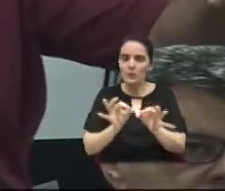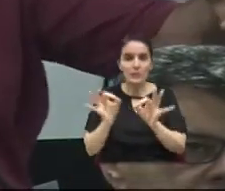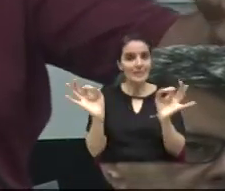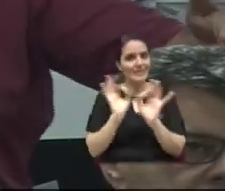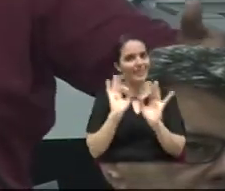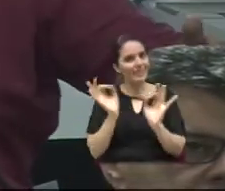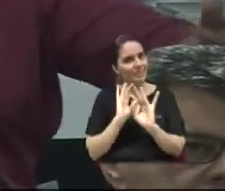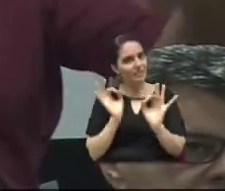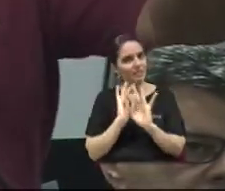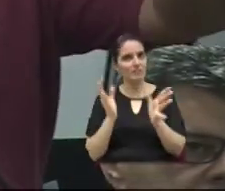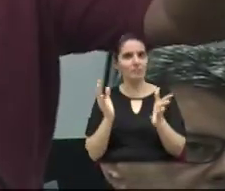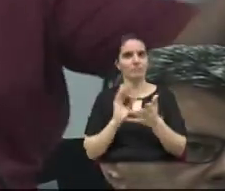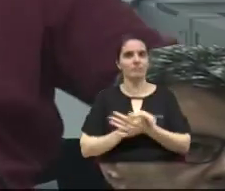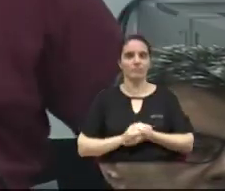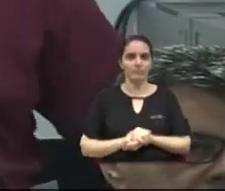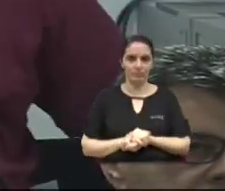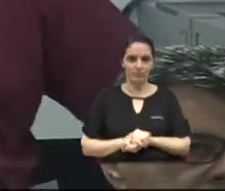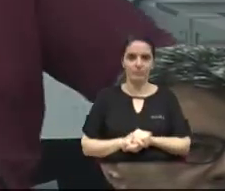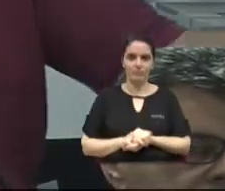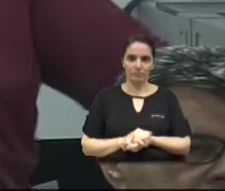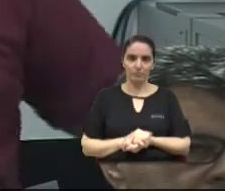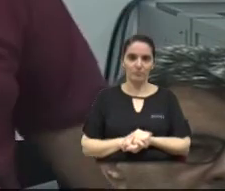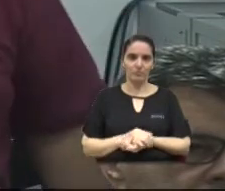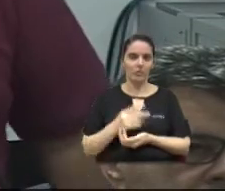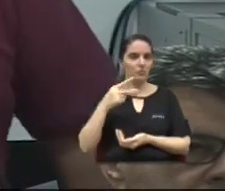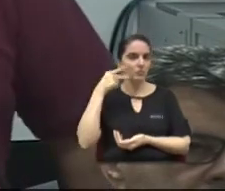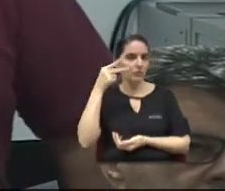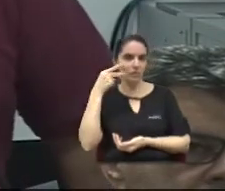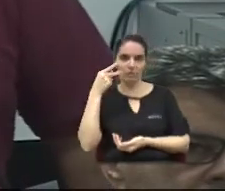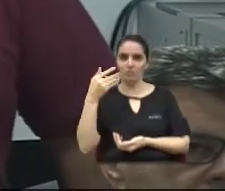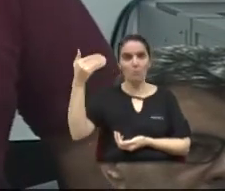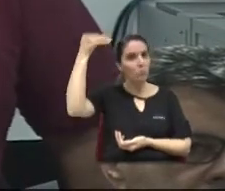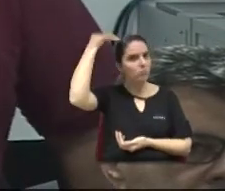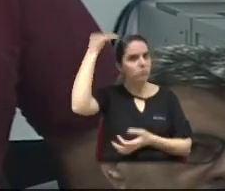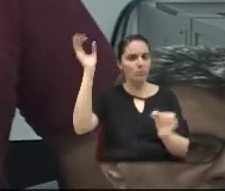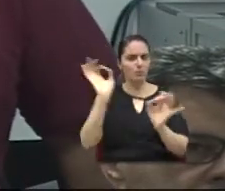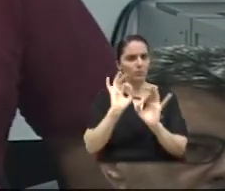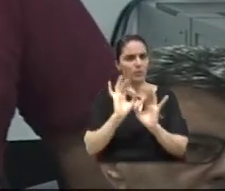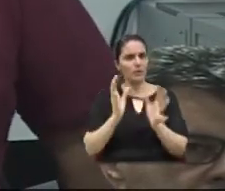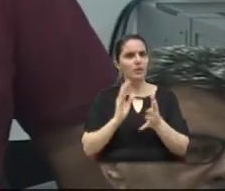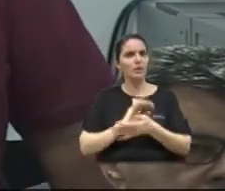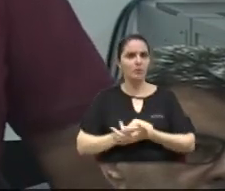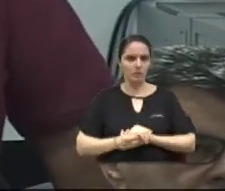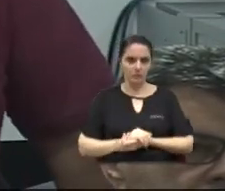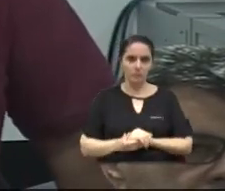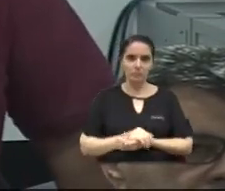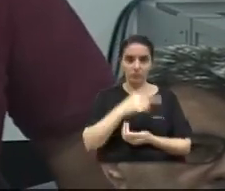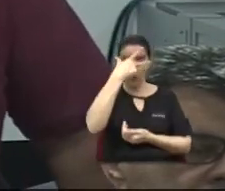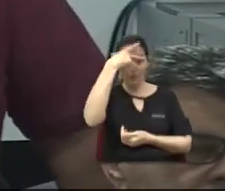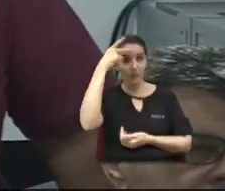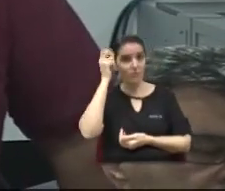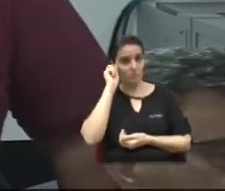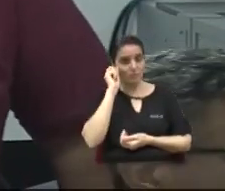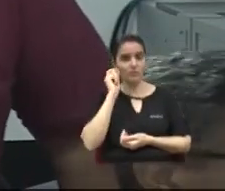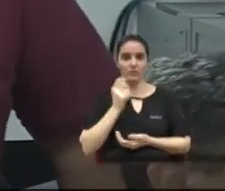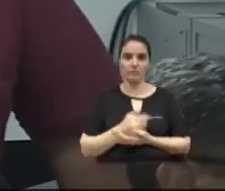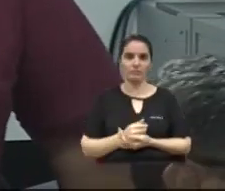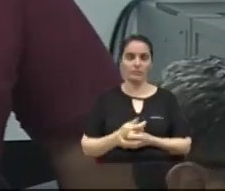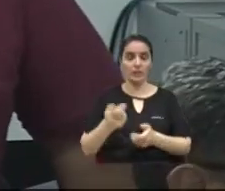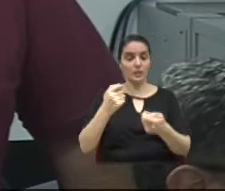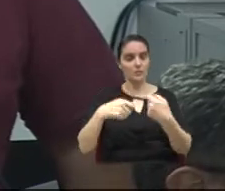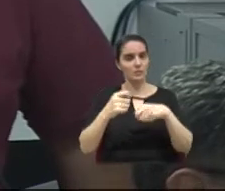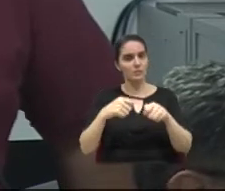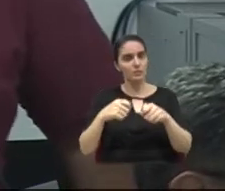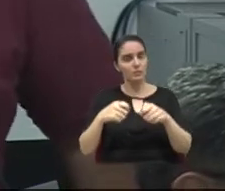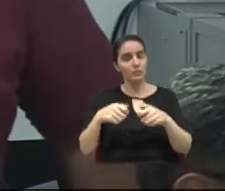problema das nossas costas e pronto. E não é assim que se faz na administração. Tem que ter um